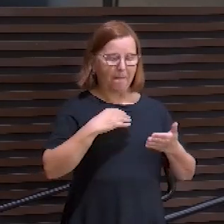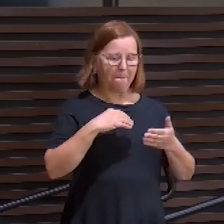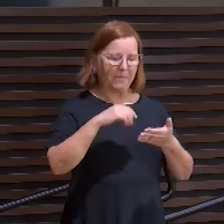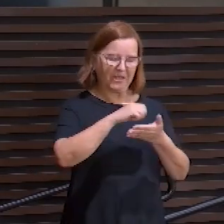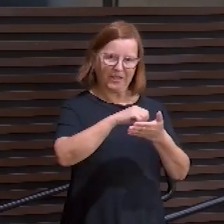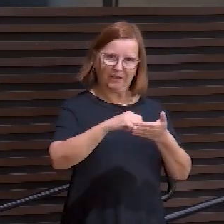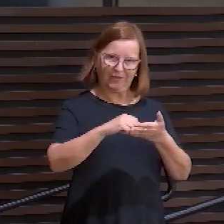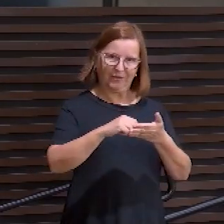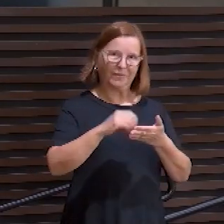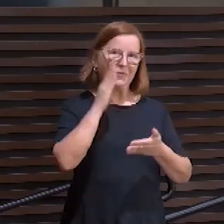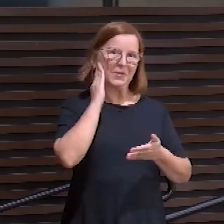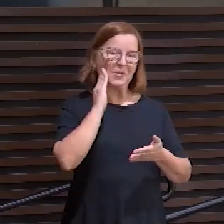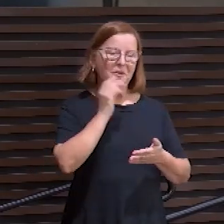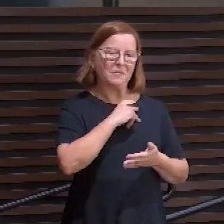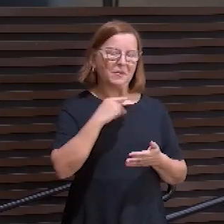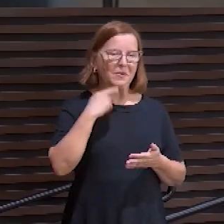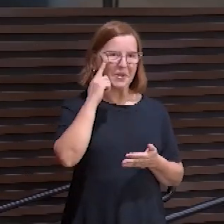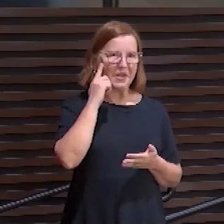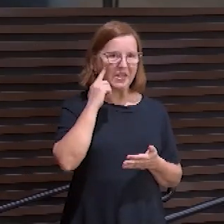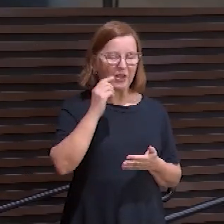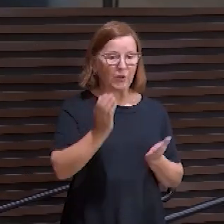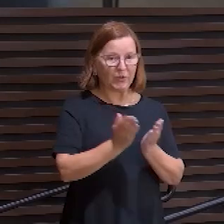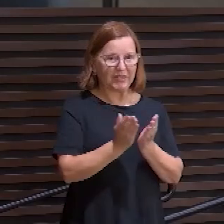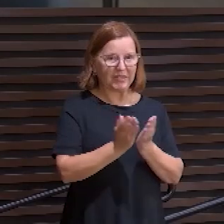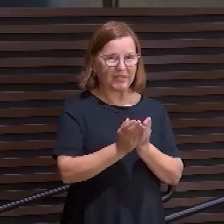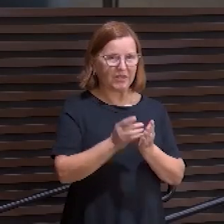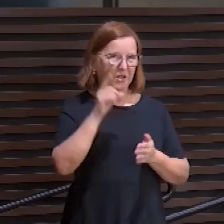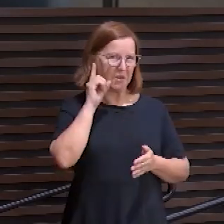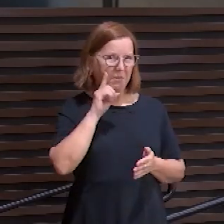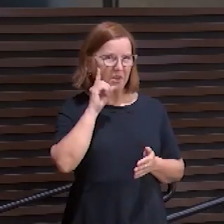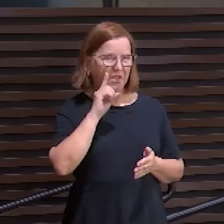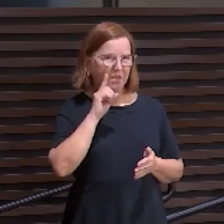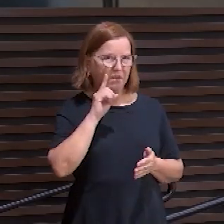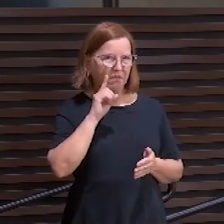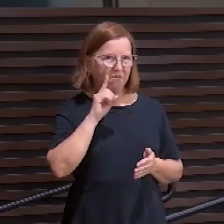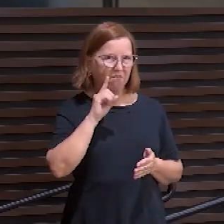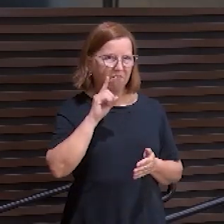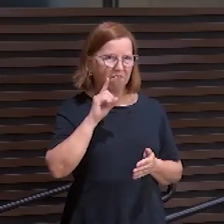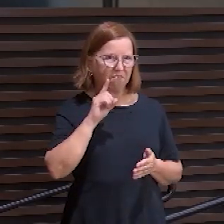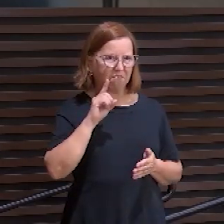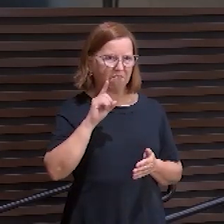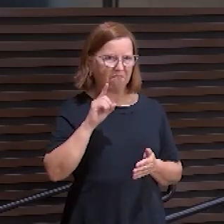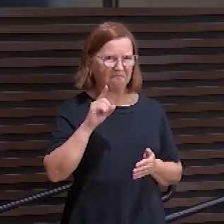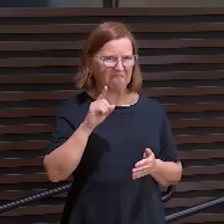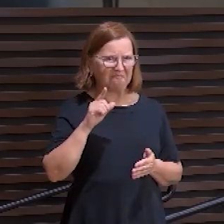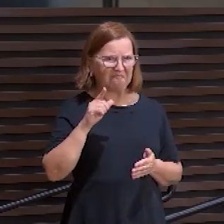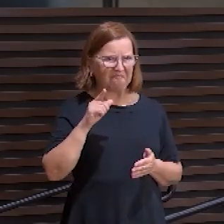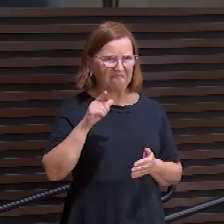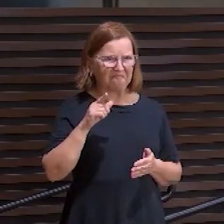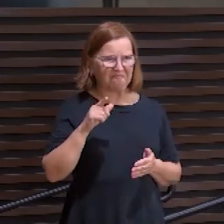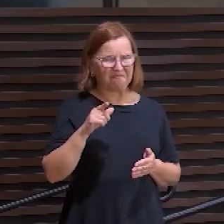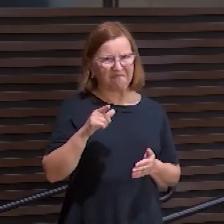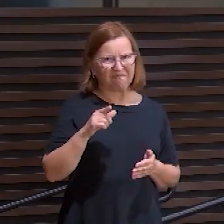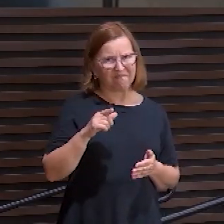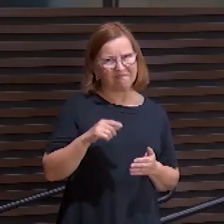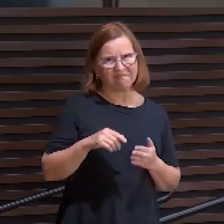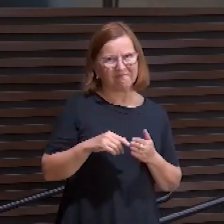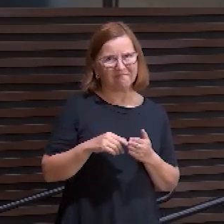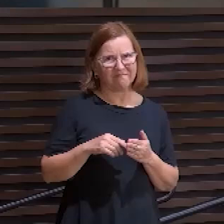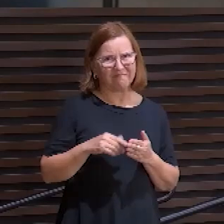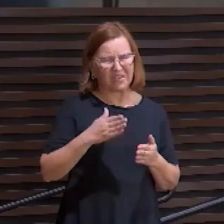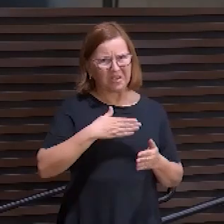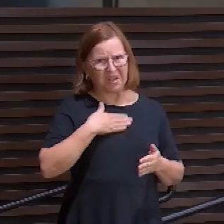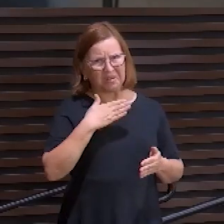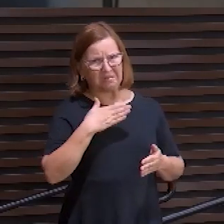os cristãos americanos foram assaltados ontem com uma decisão